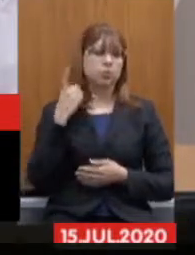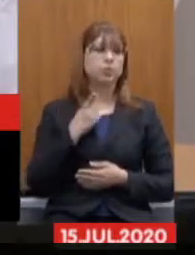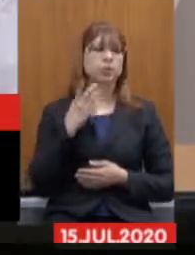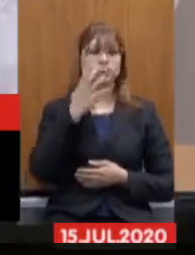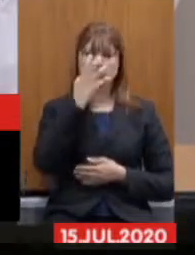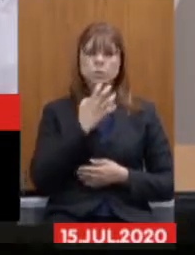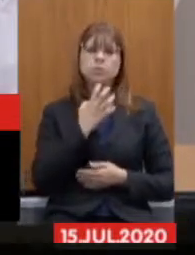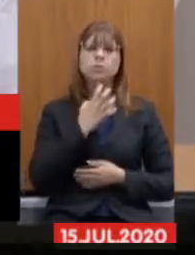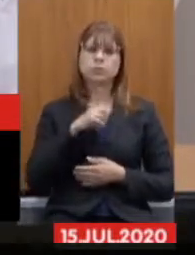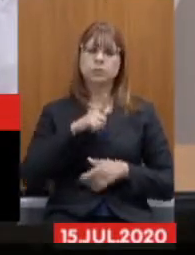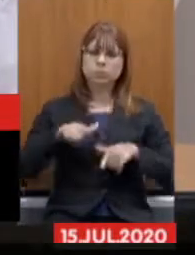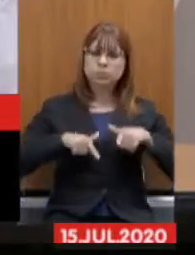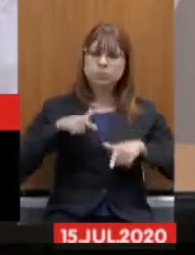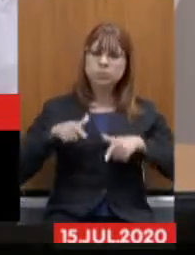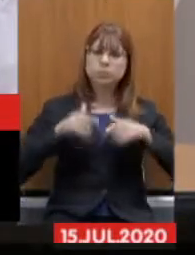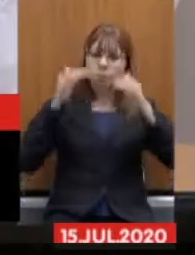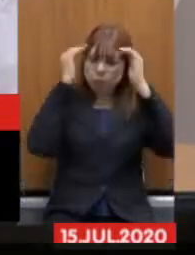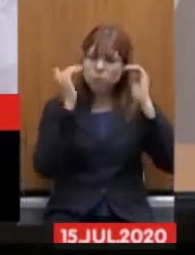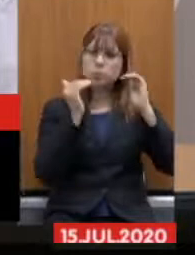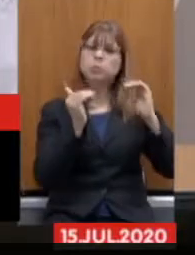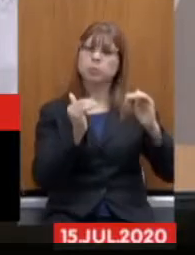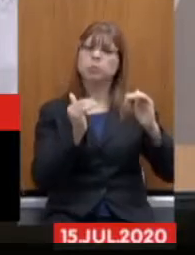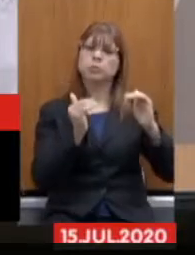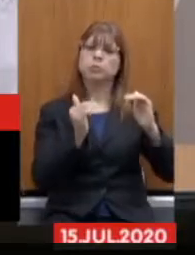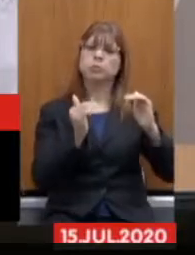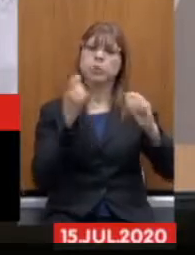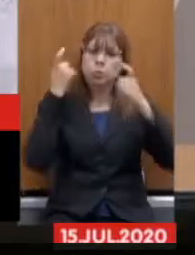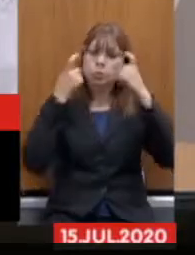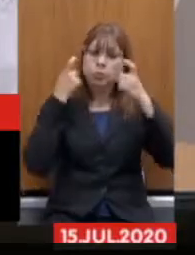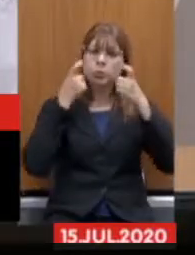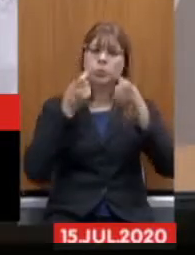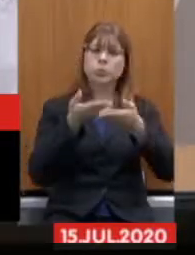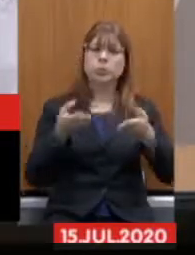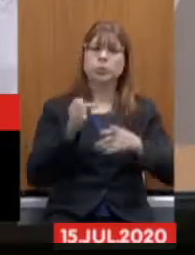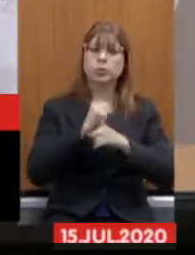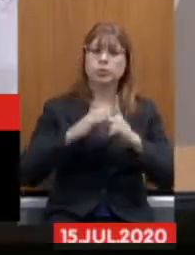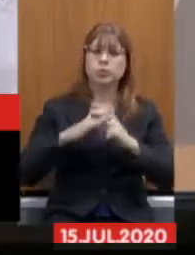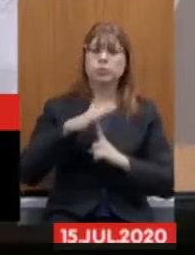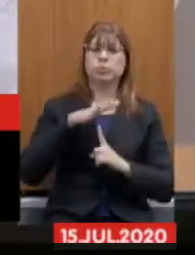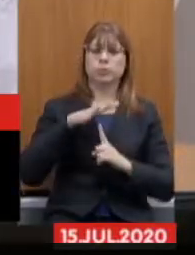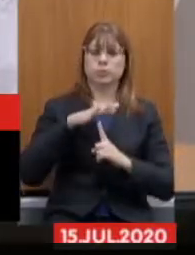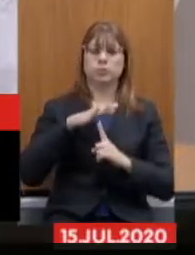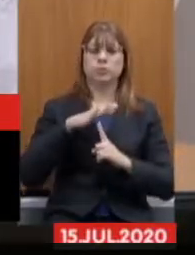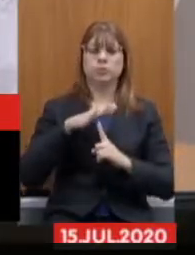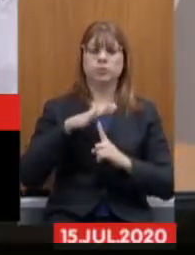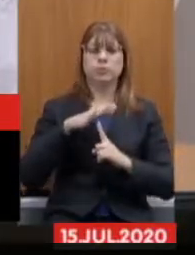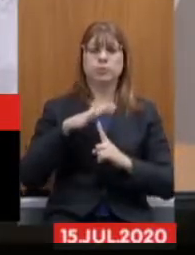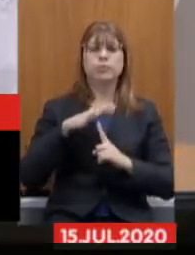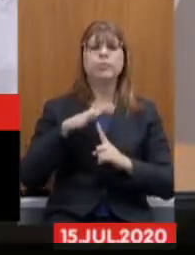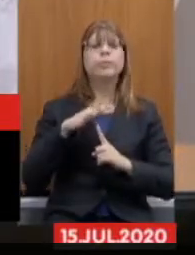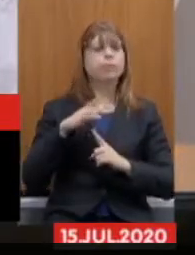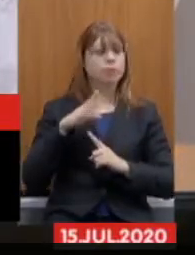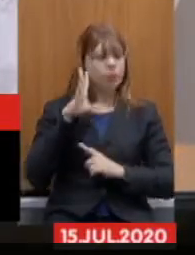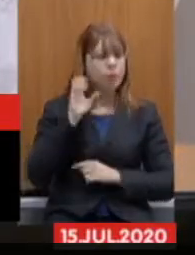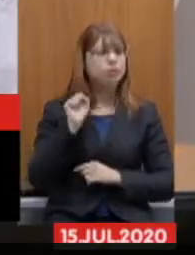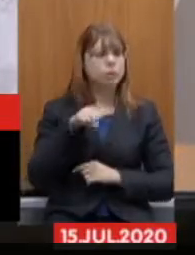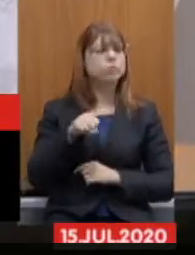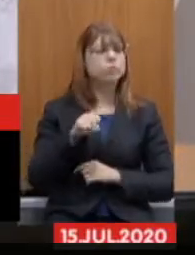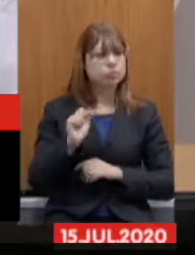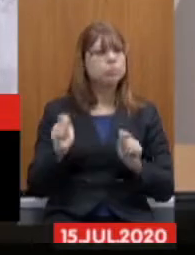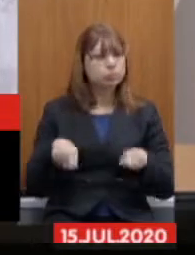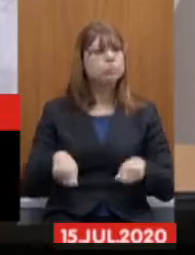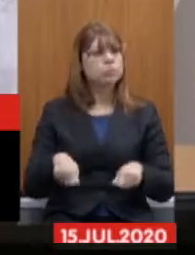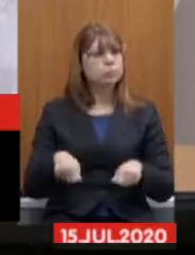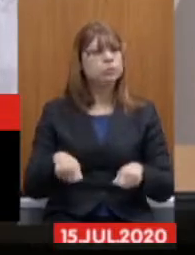que fazem um trabalho honroso e preocupados com a sociedade nós achamos que é possível sim